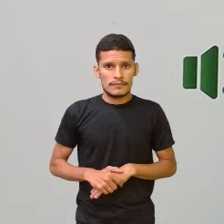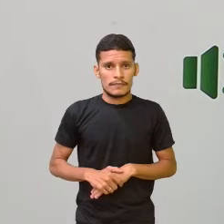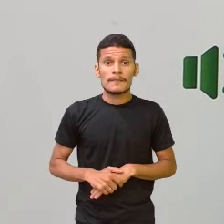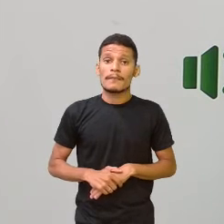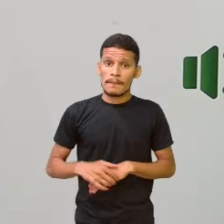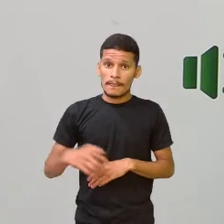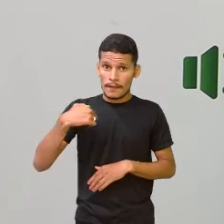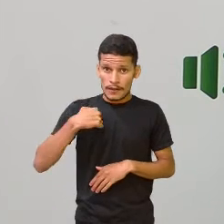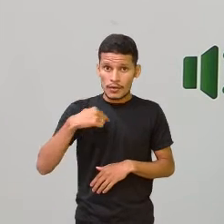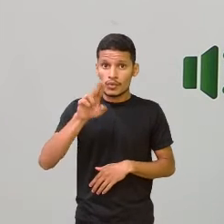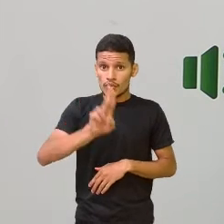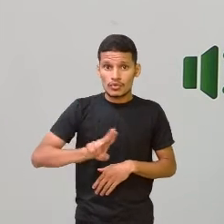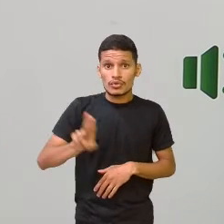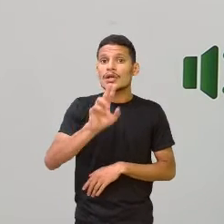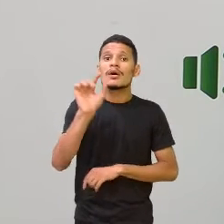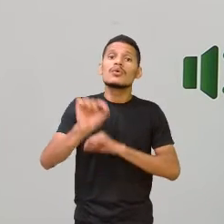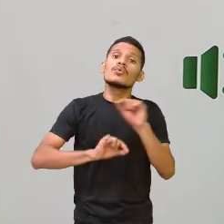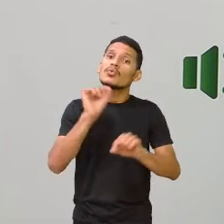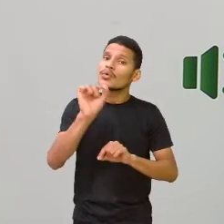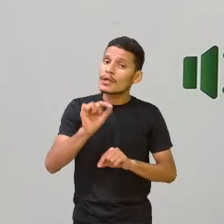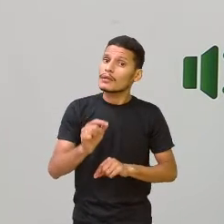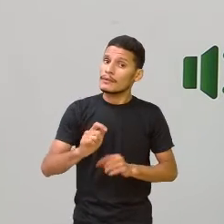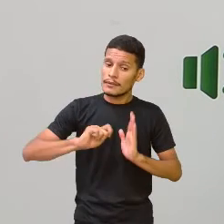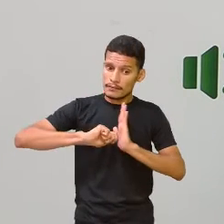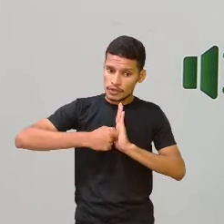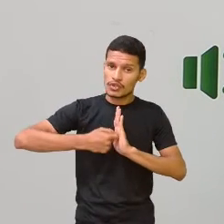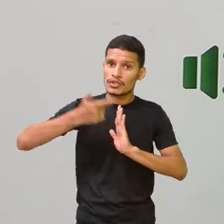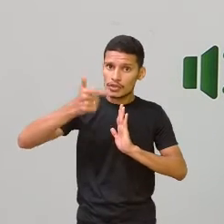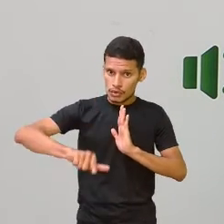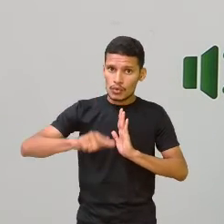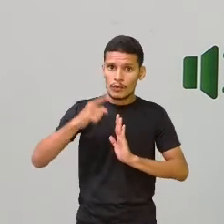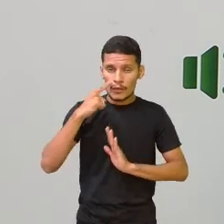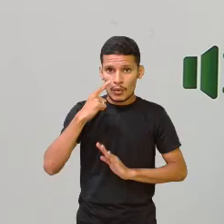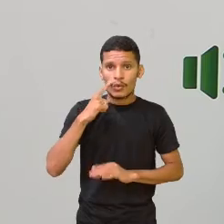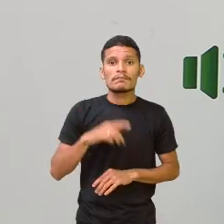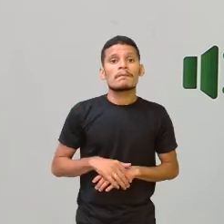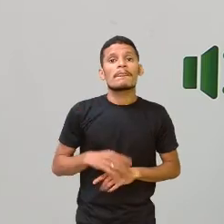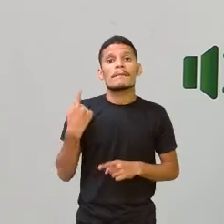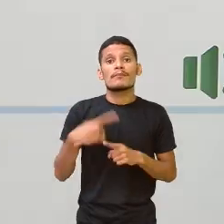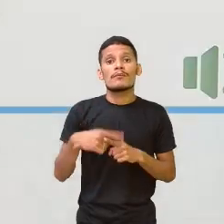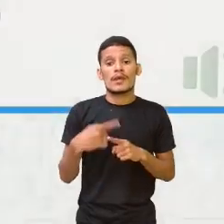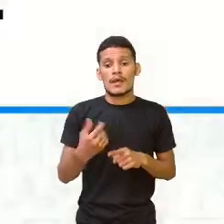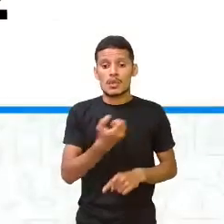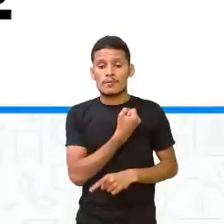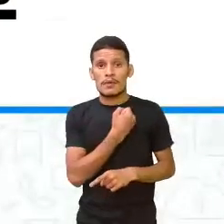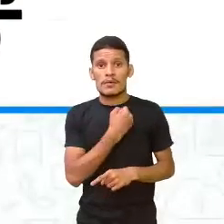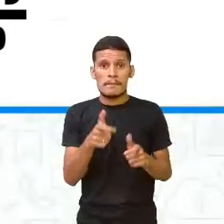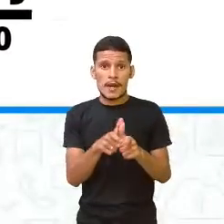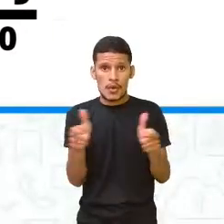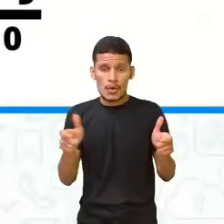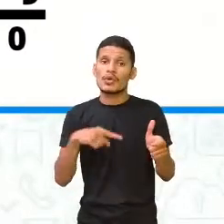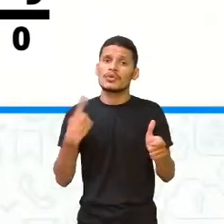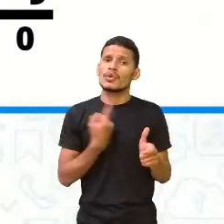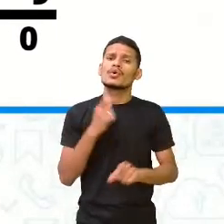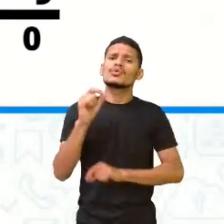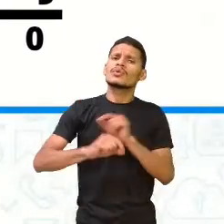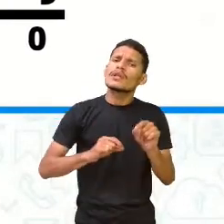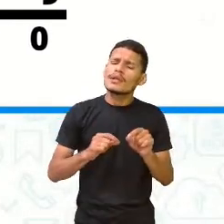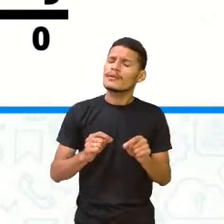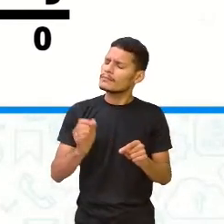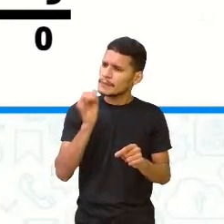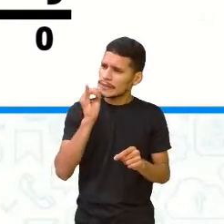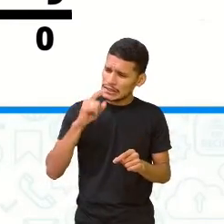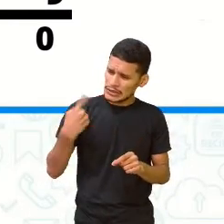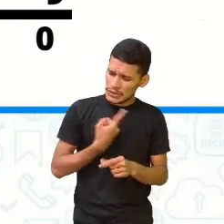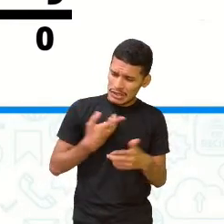Eu vou utilizar diretamente o método da chave. Por quê? Quando os números são maiores, a tendência é a gente se complicar um pouco.